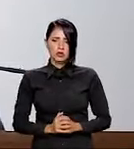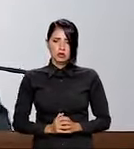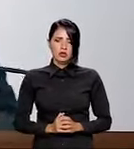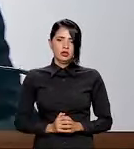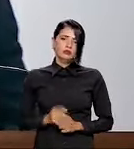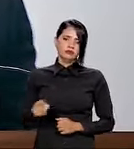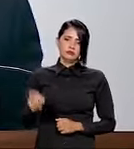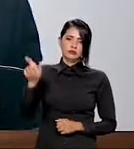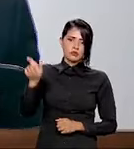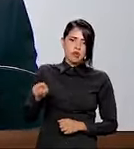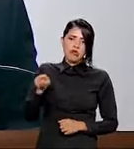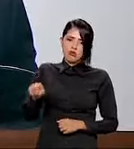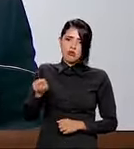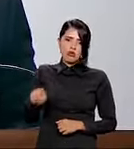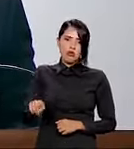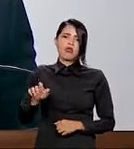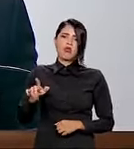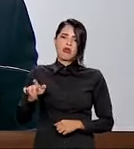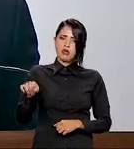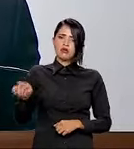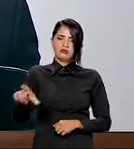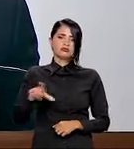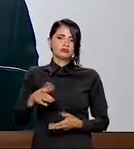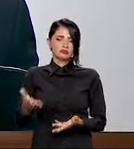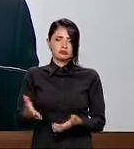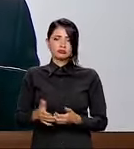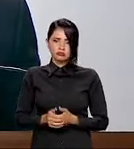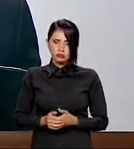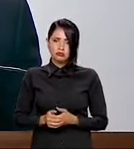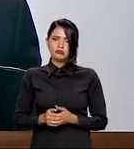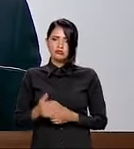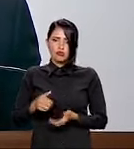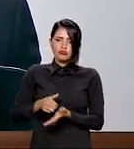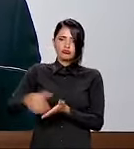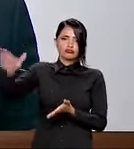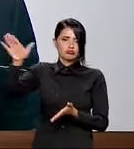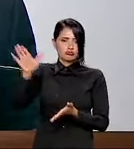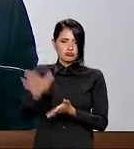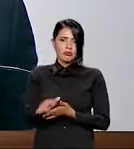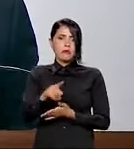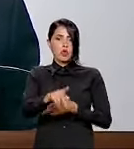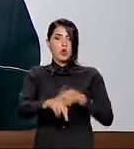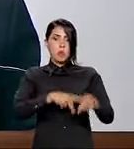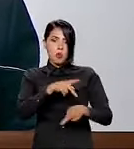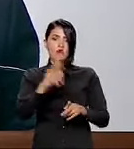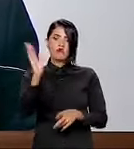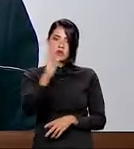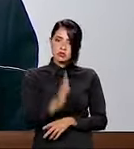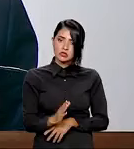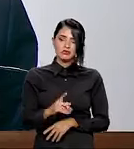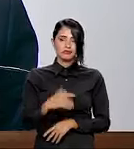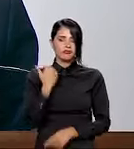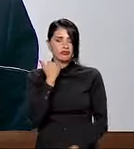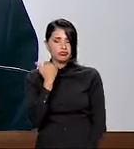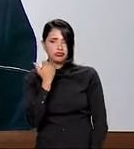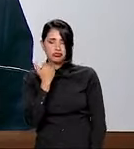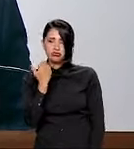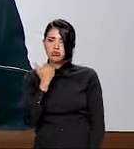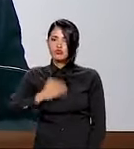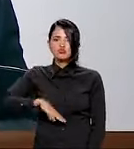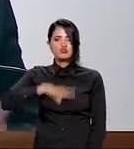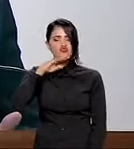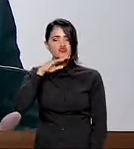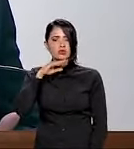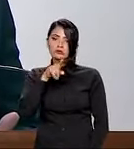E ele foi, sabe, exposto para fora pelo povo brasileiro que estava cansado.